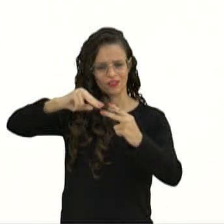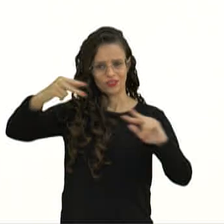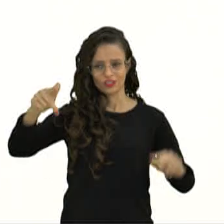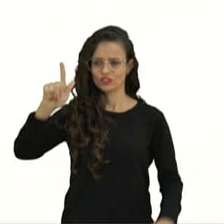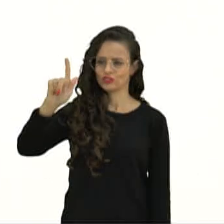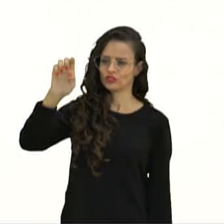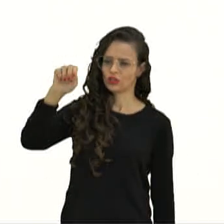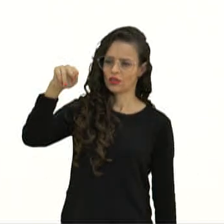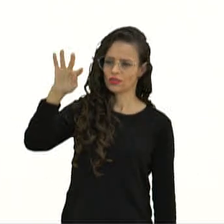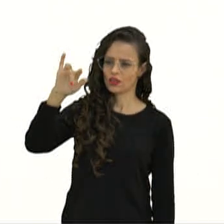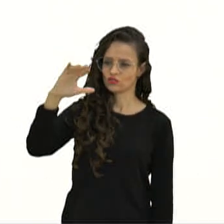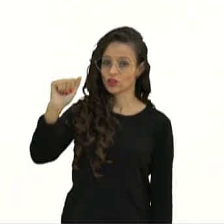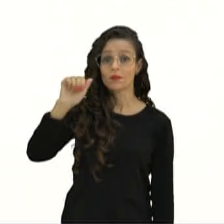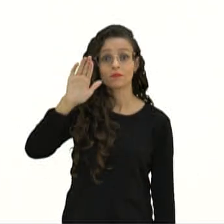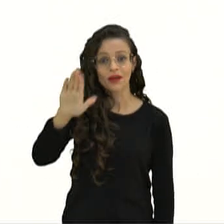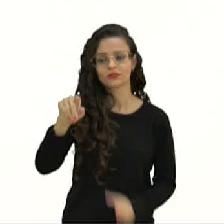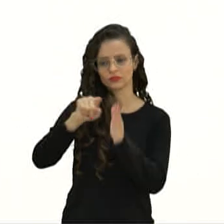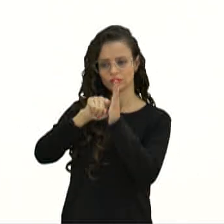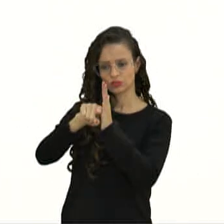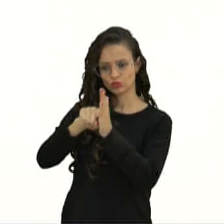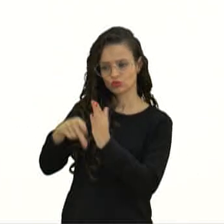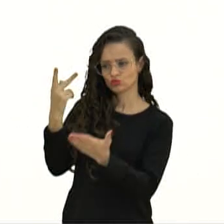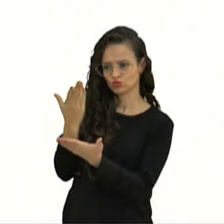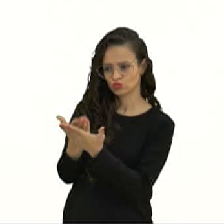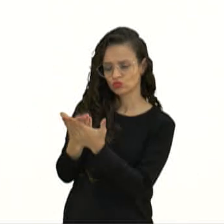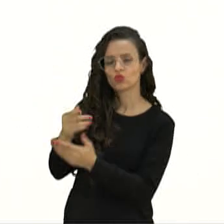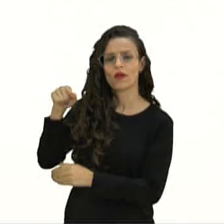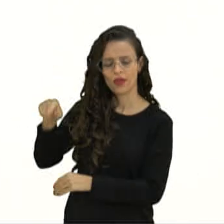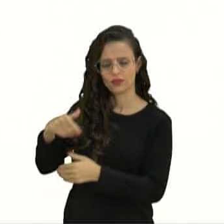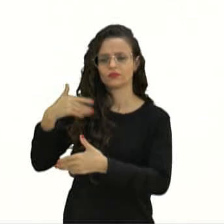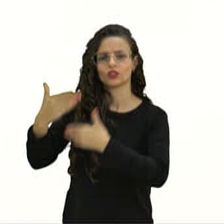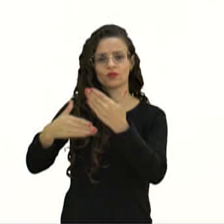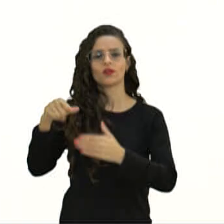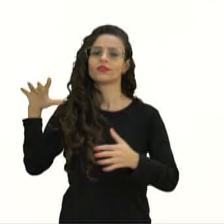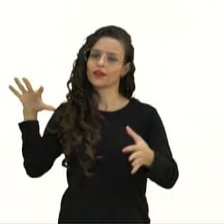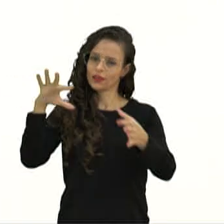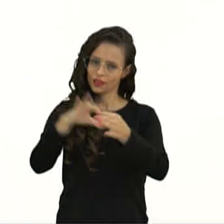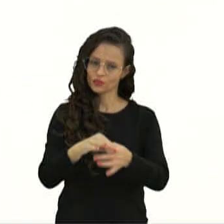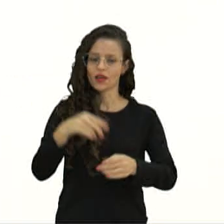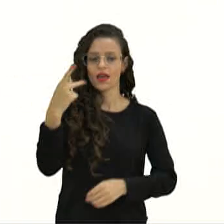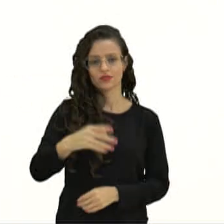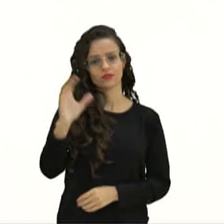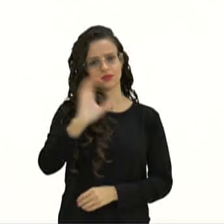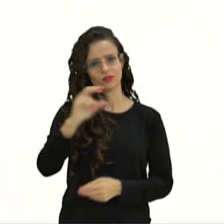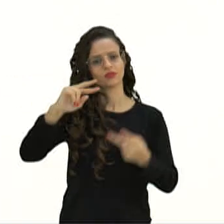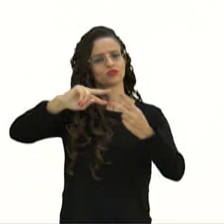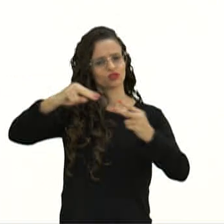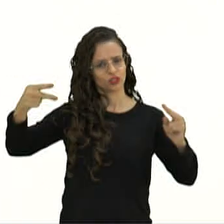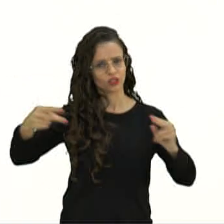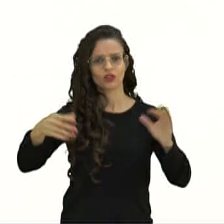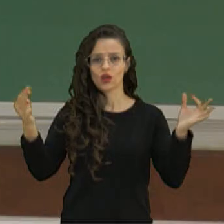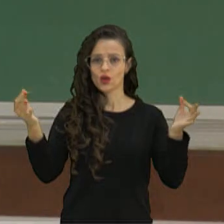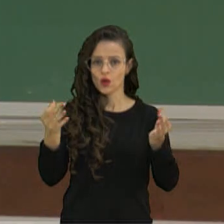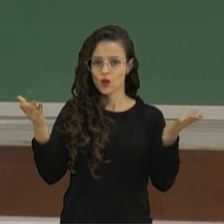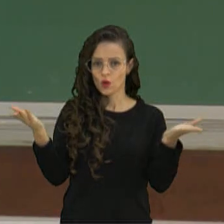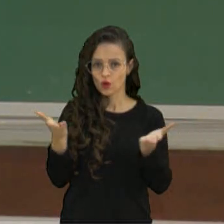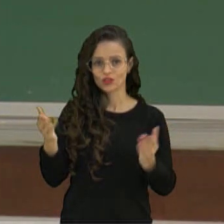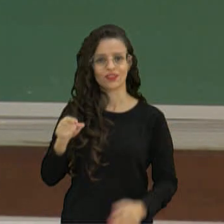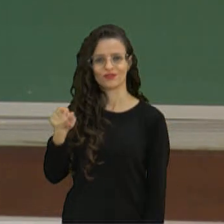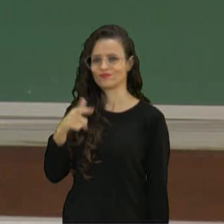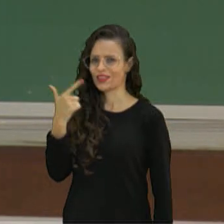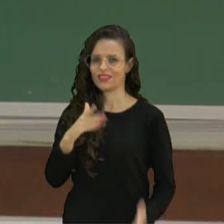ele desenvolveu estão relacionados a essa ciência moderna. Então vocês não vão ver nenhum livro lá escrito